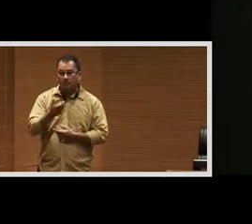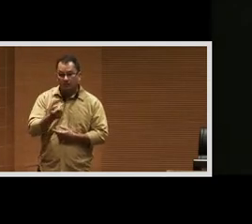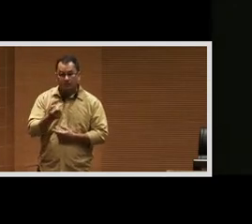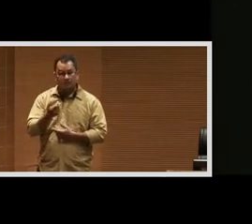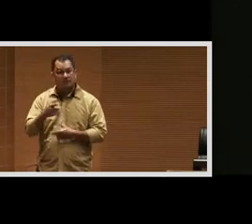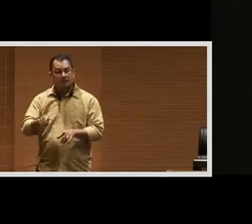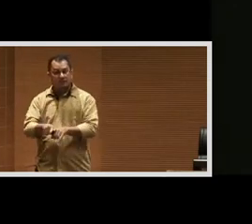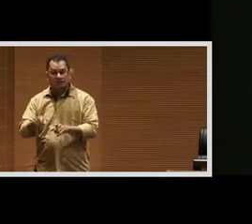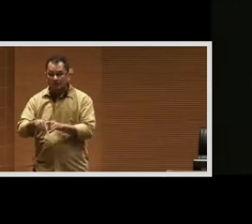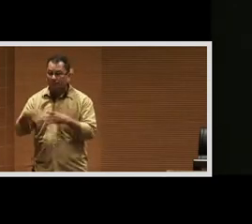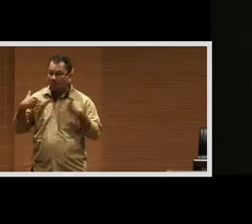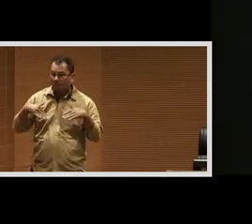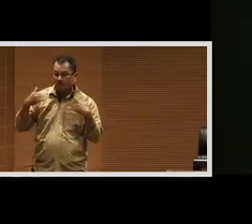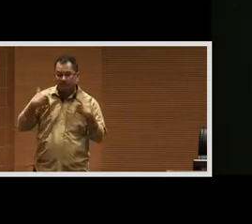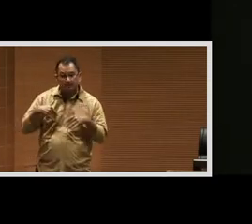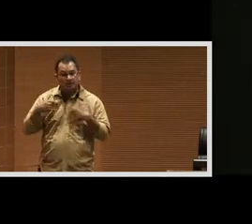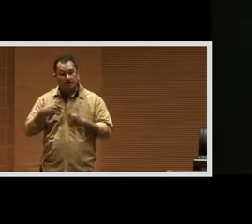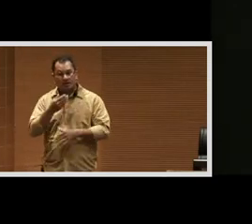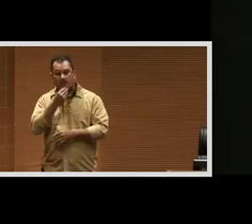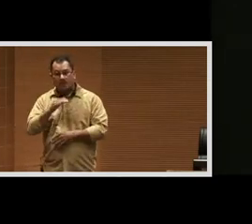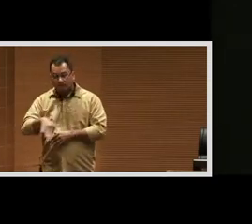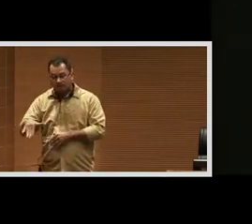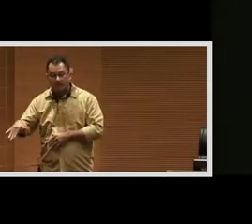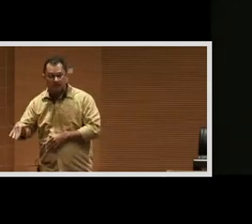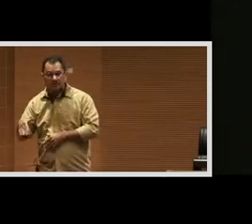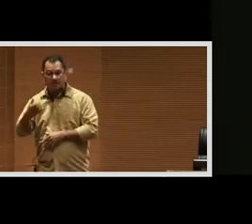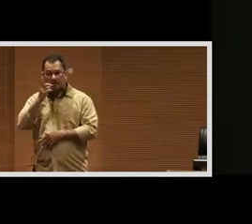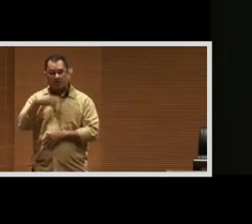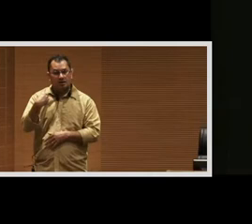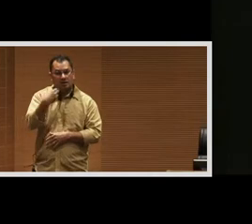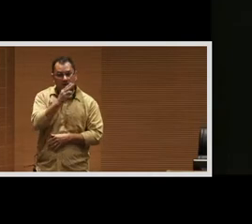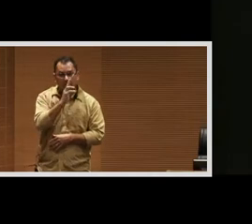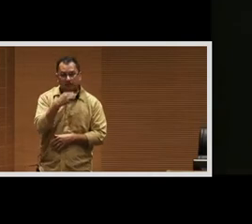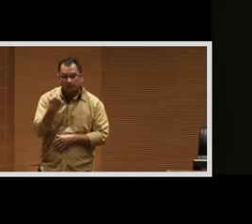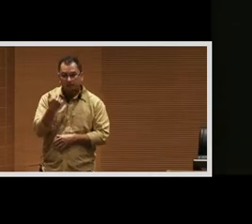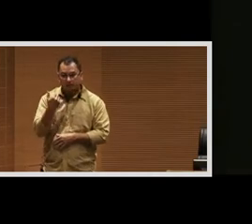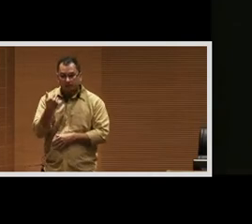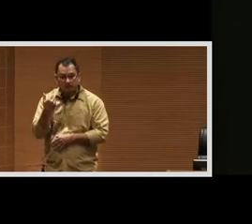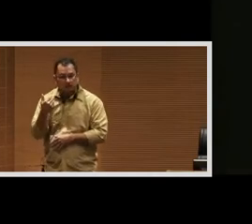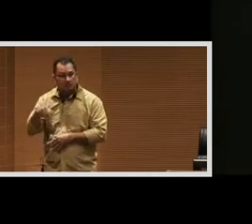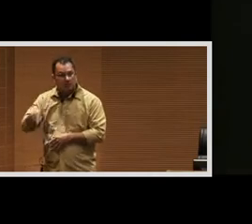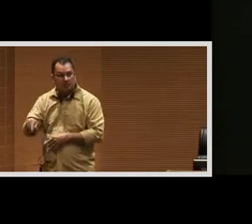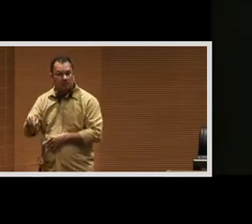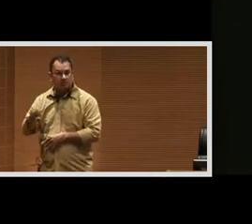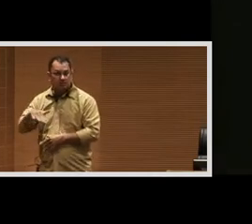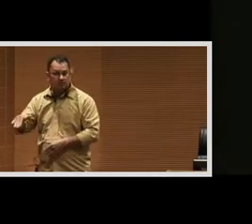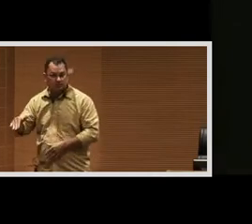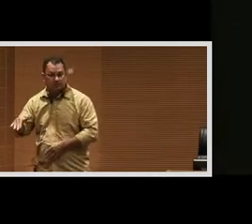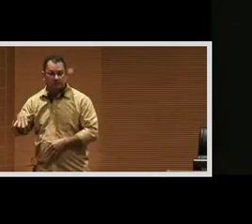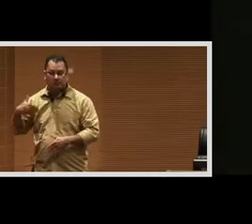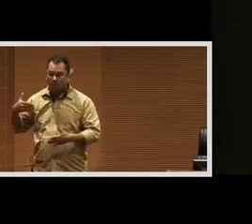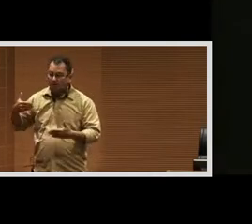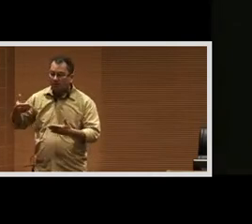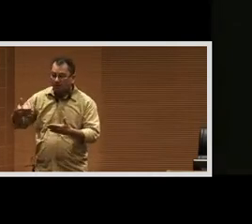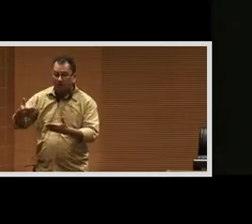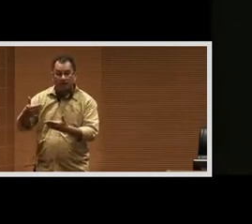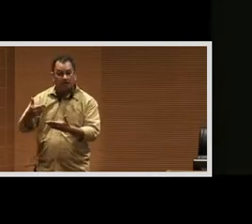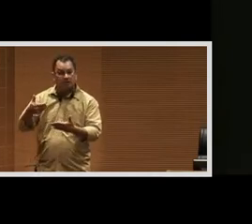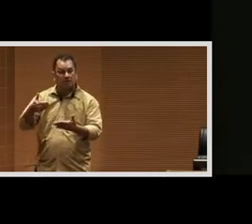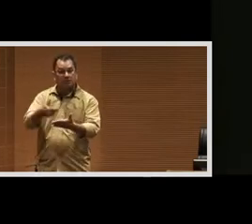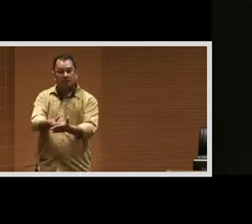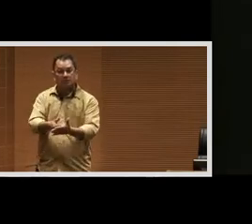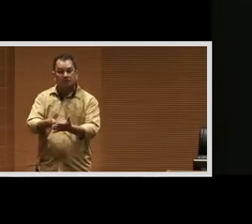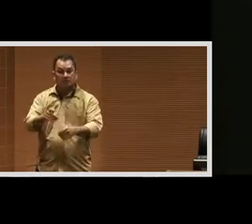Miguel, levar para um passeio, levar para tomar um sorvete. E isso foi caminhando até que o juiz autorizou